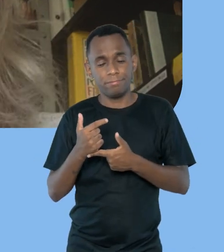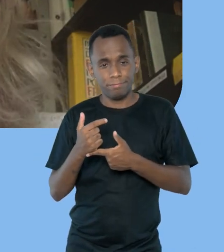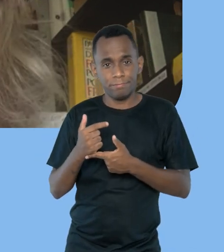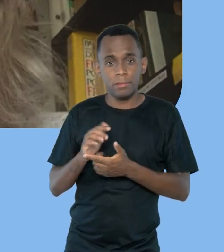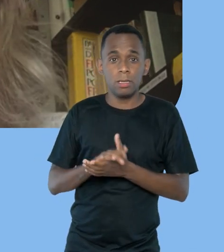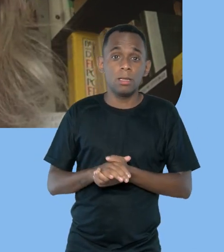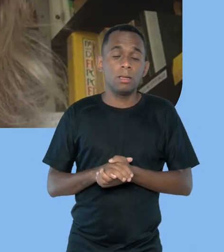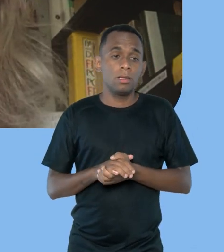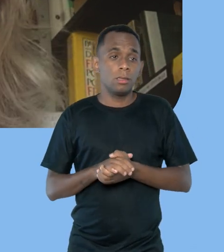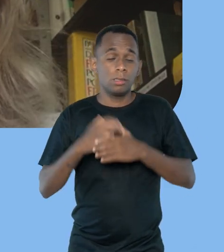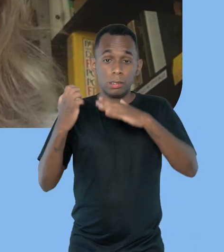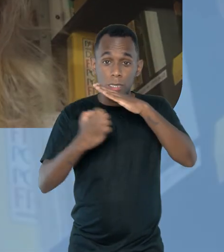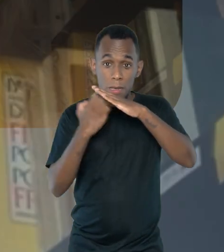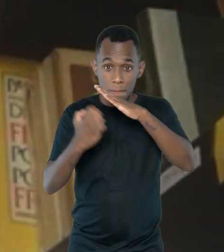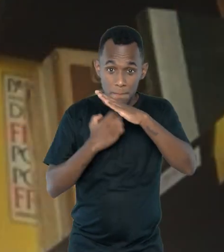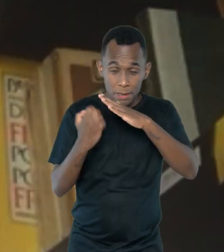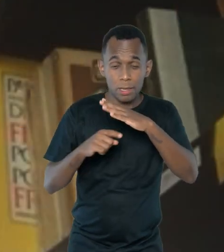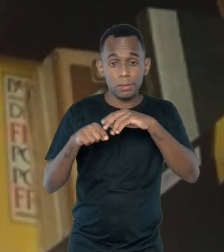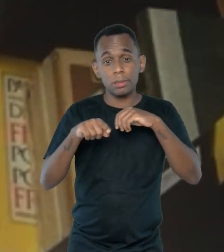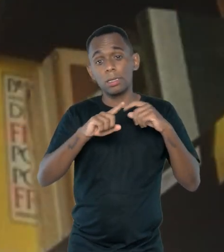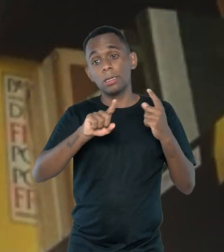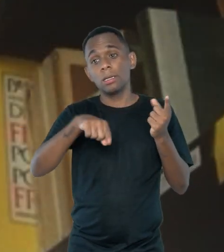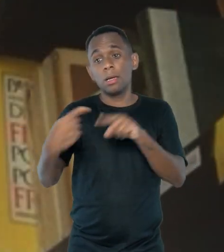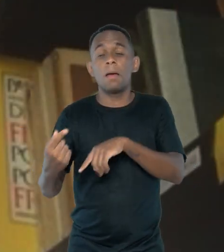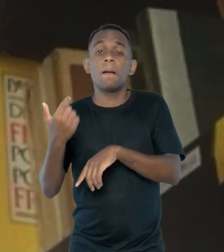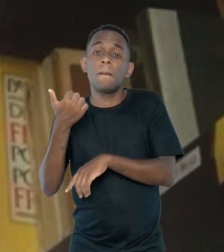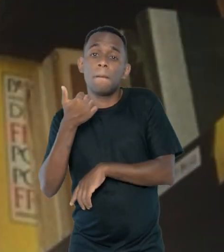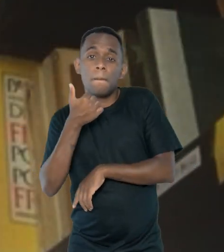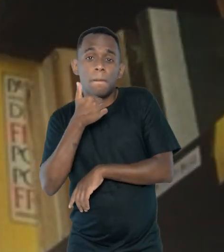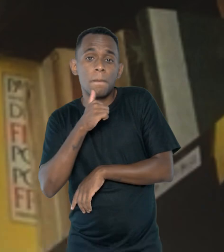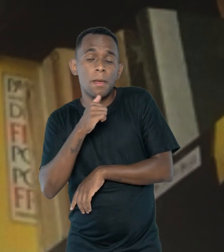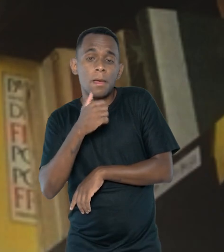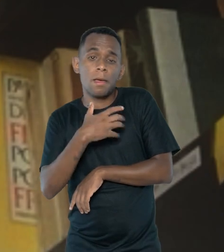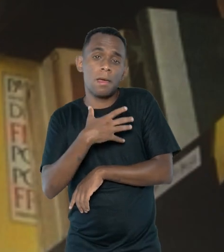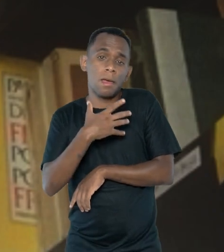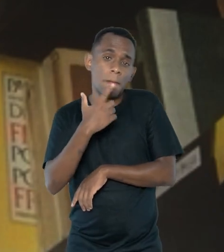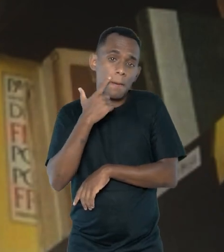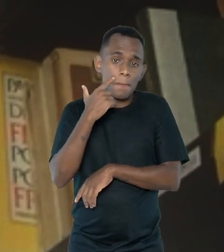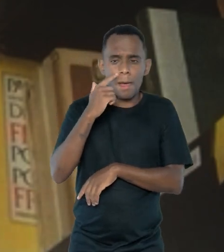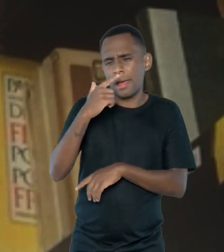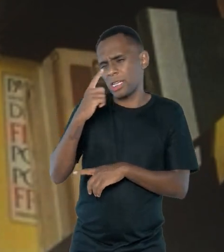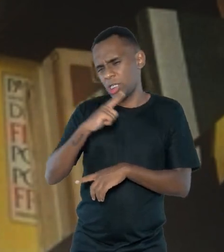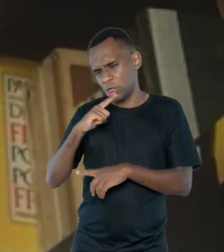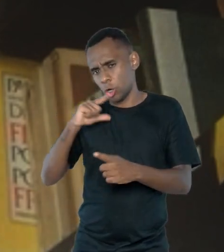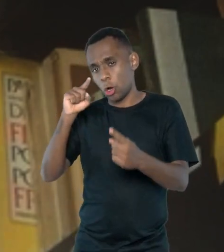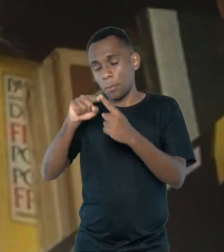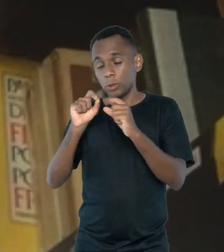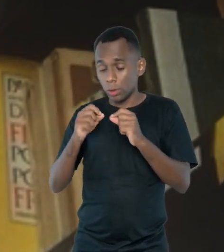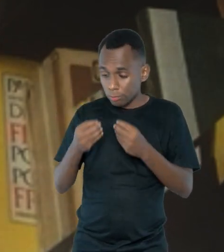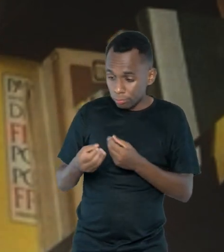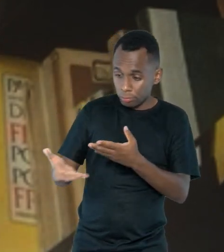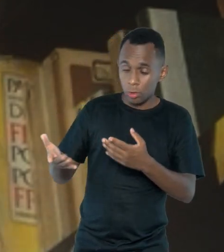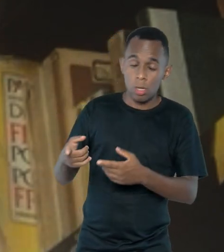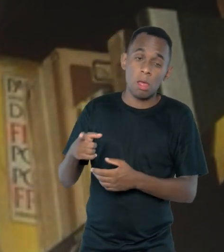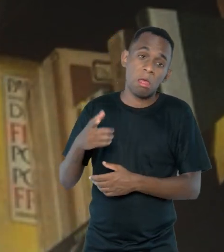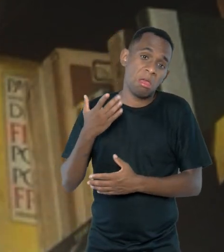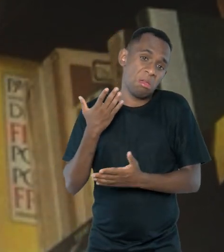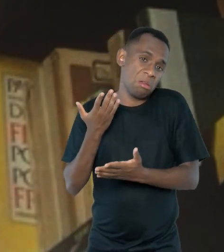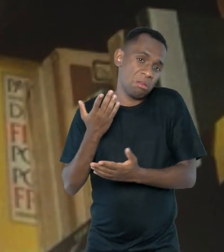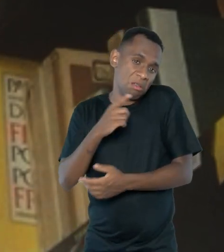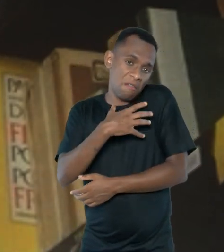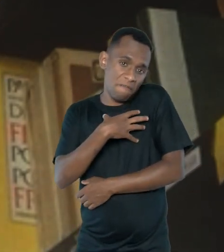E essas crianças, os pais tinham um objetivo muito claro, que as crianças fariam o